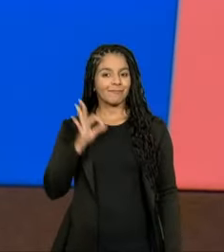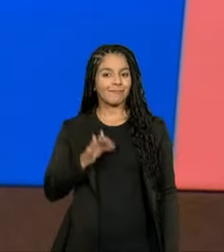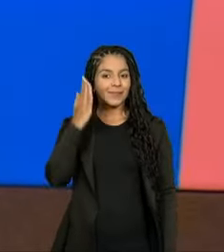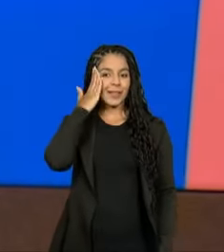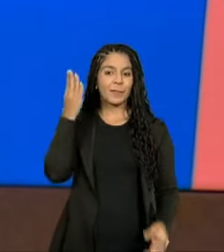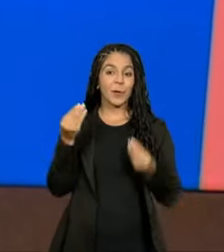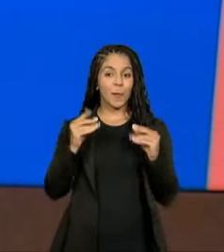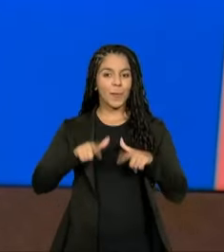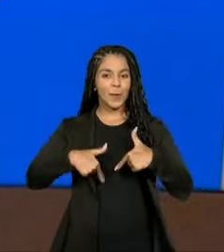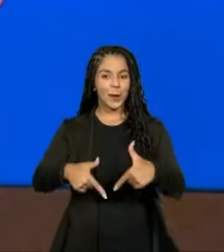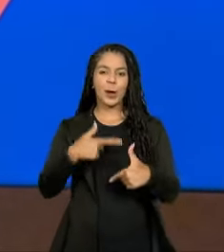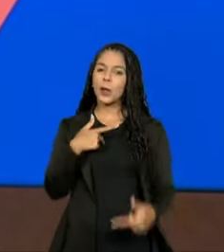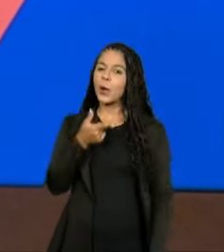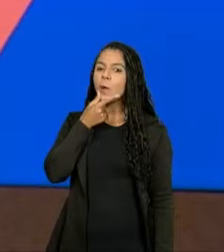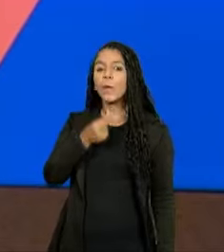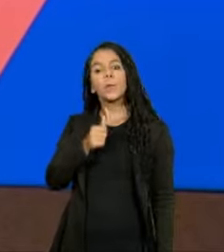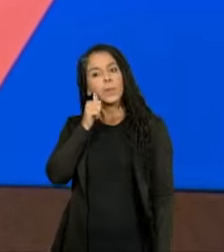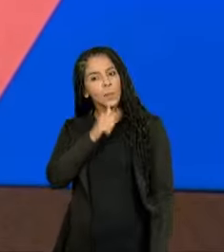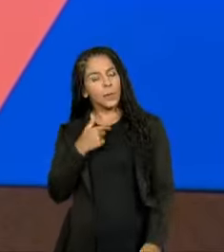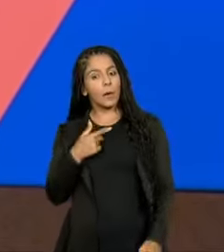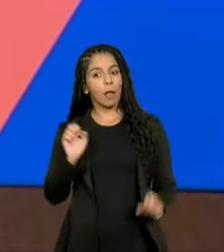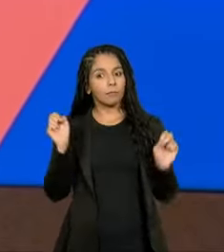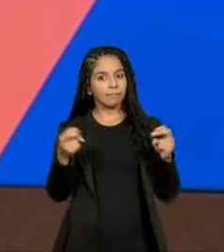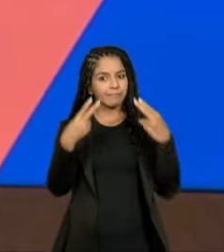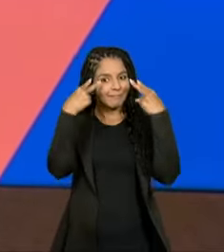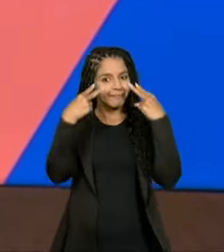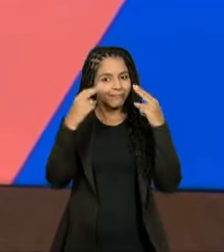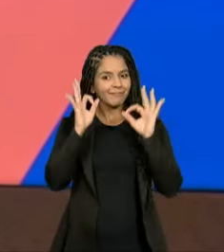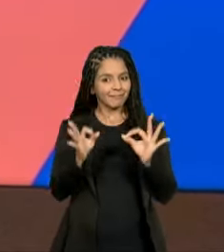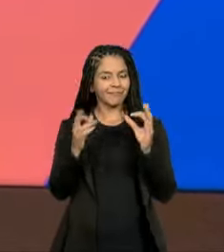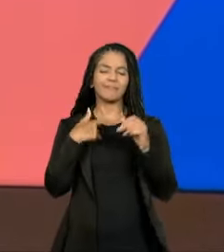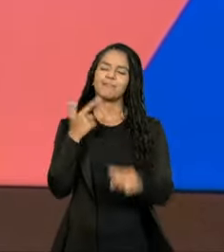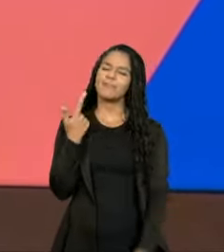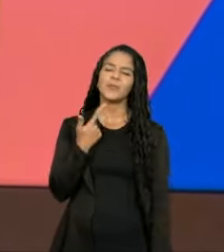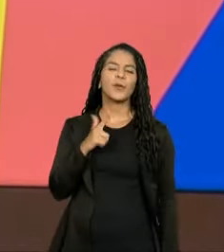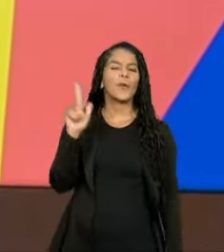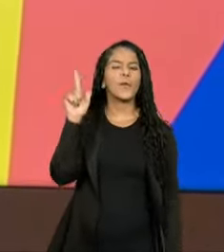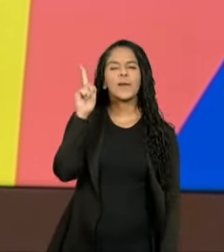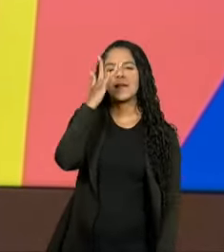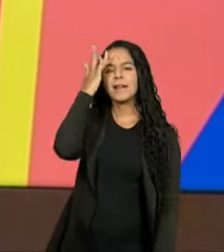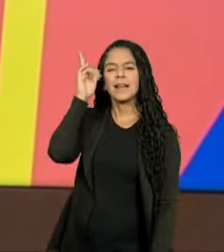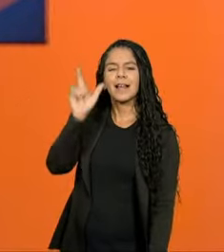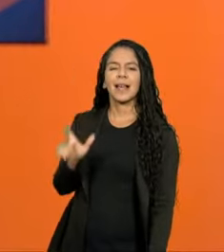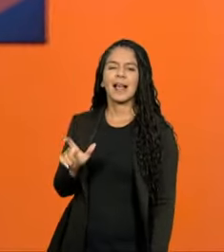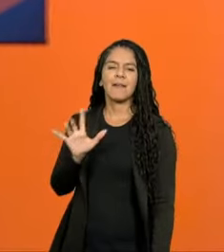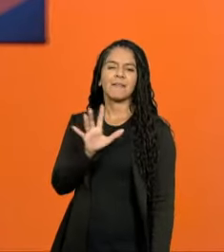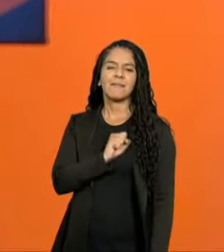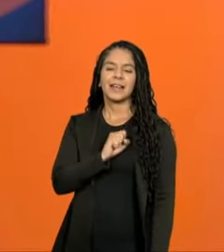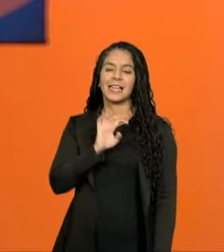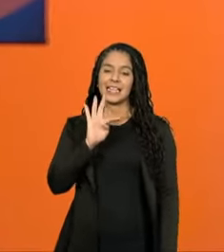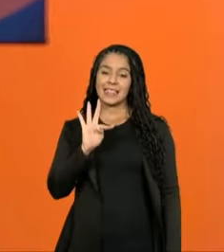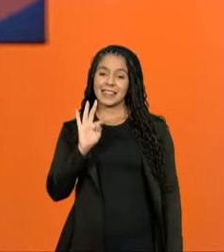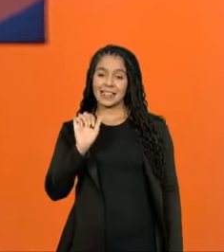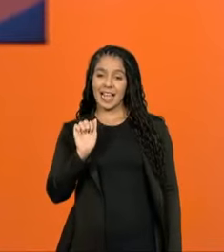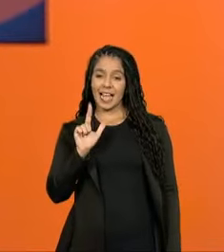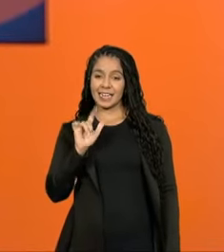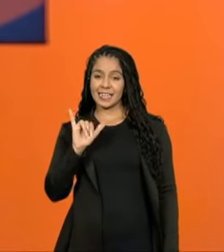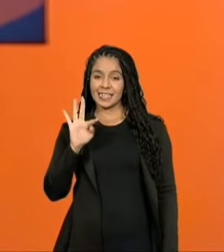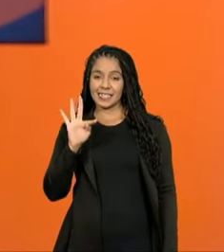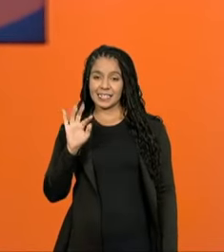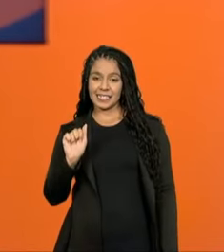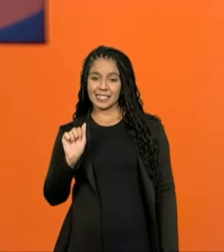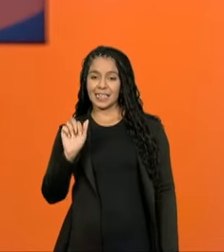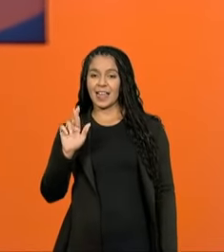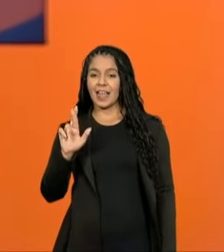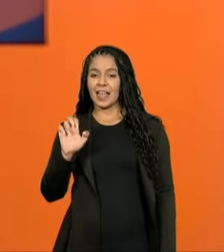agir. Homens e mulheres, se liguem. Aqui também outra amada, a querida Thalita Rebouças, que depois de